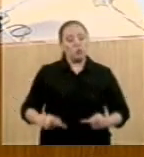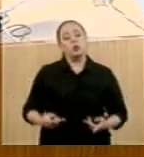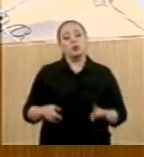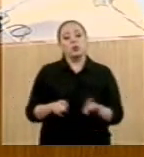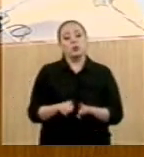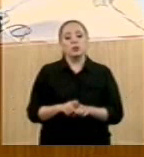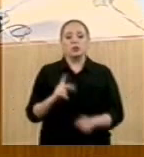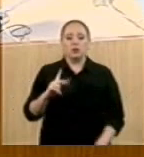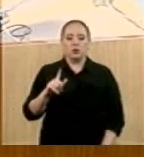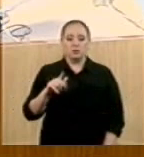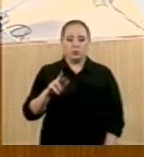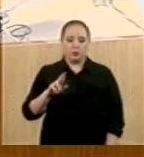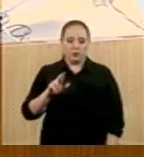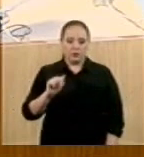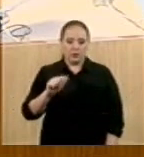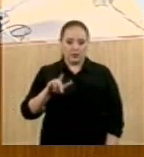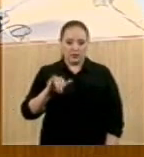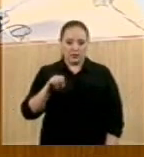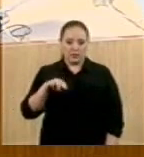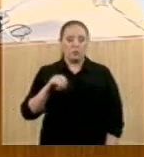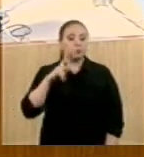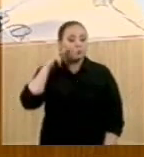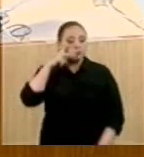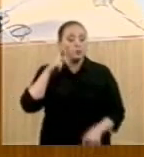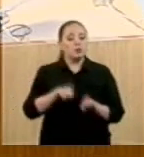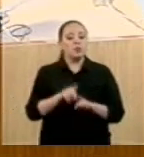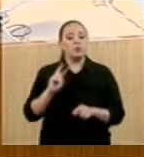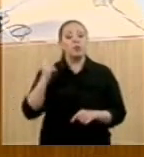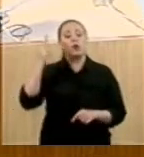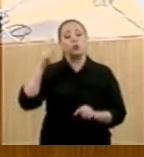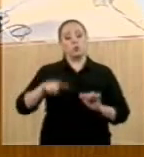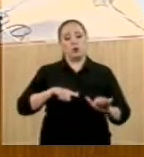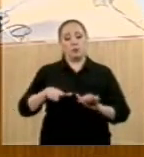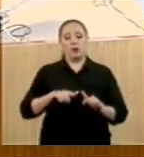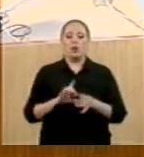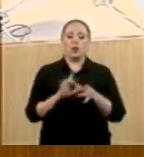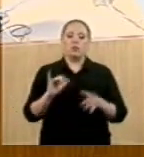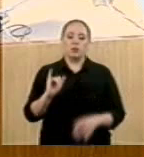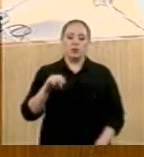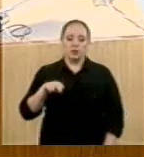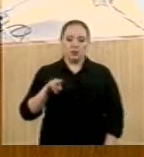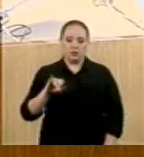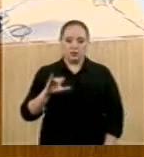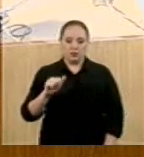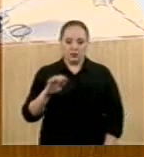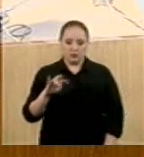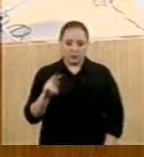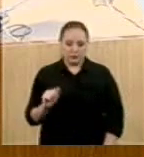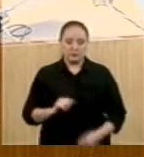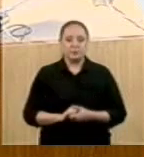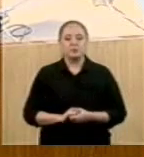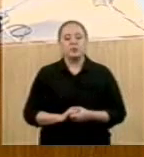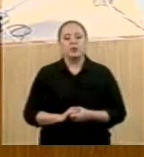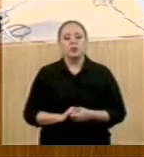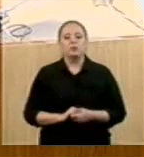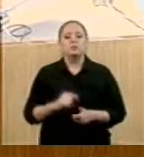no pluralismo político e nos valores do trabalho e da livre iniciativa. Esse Estado Democrático se vê